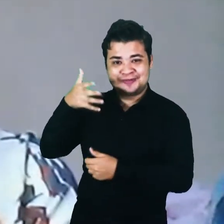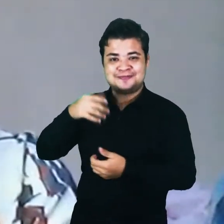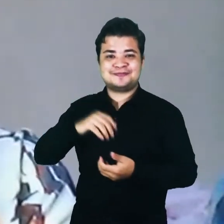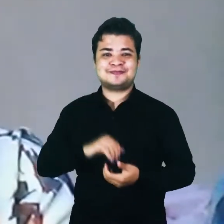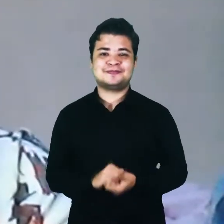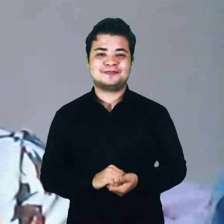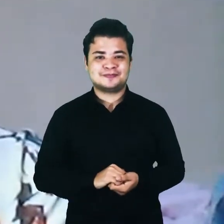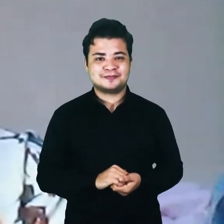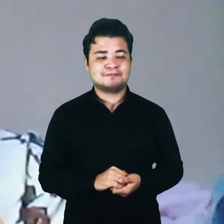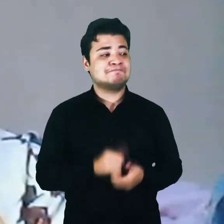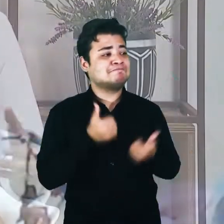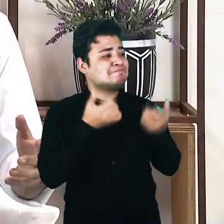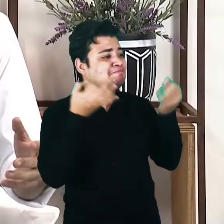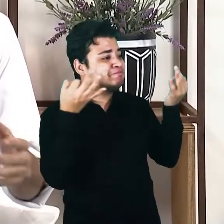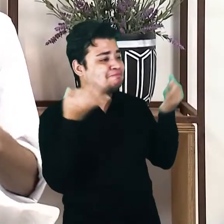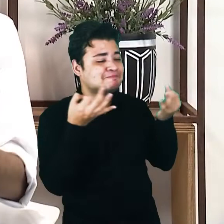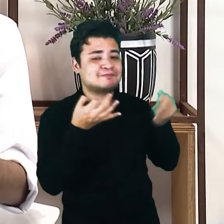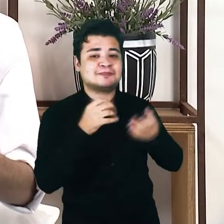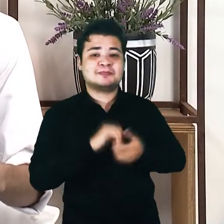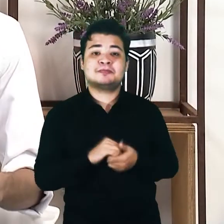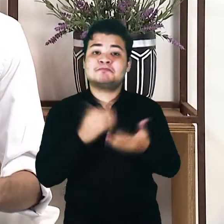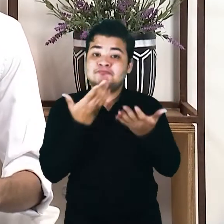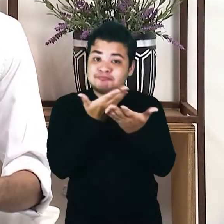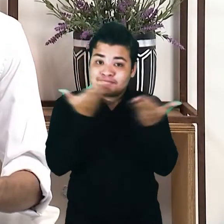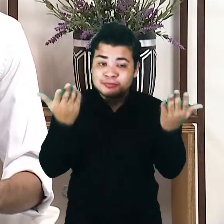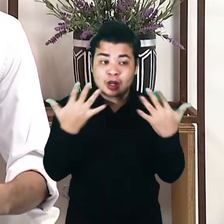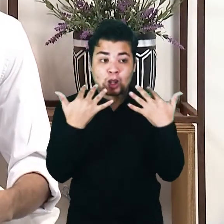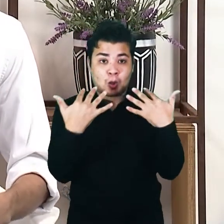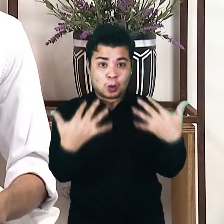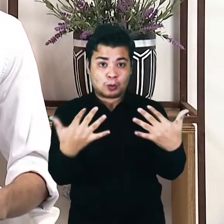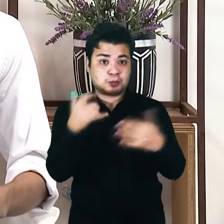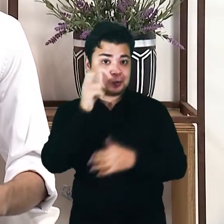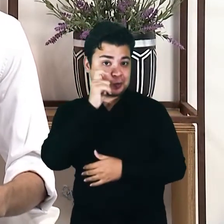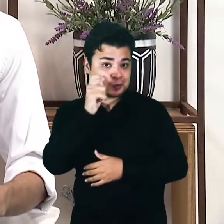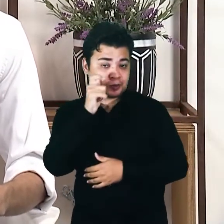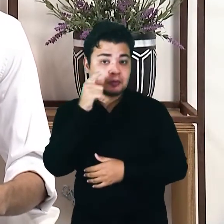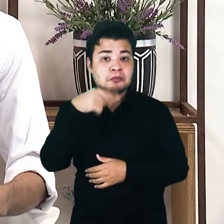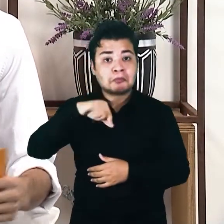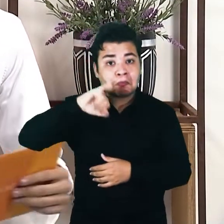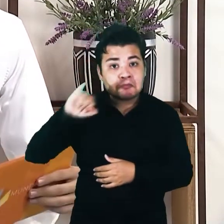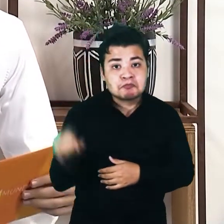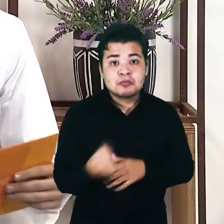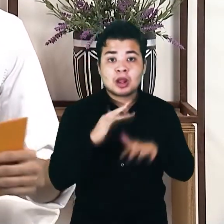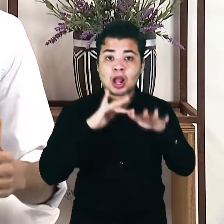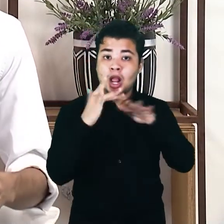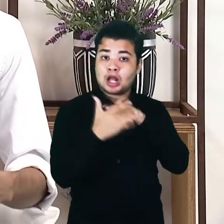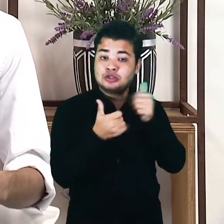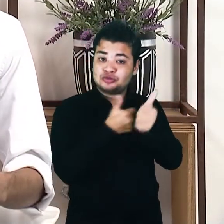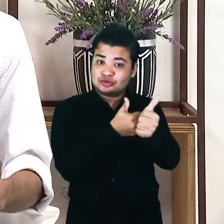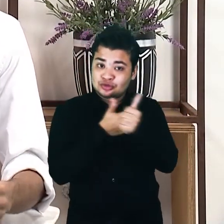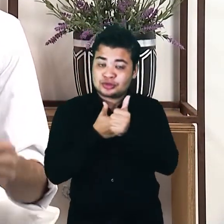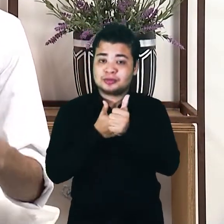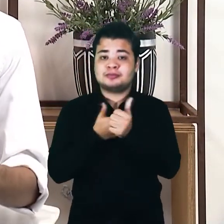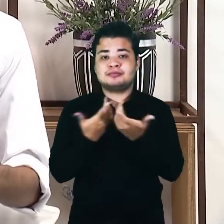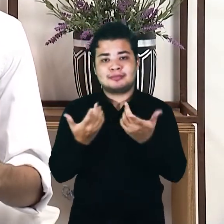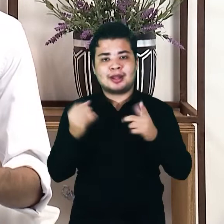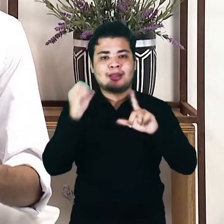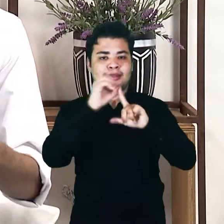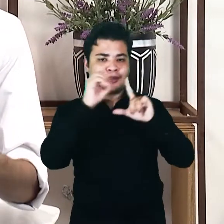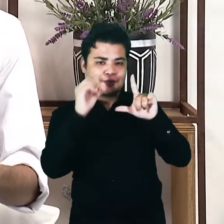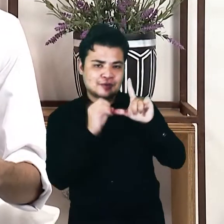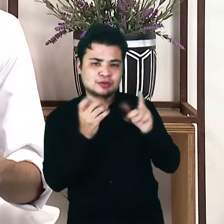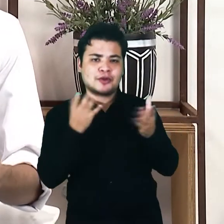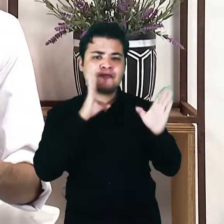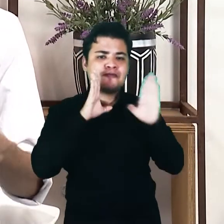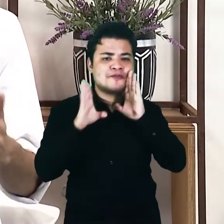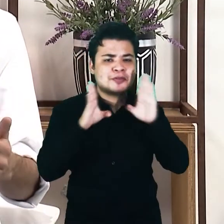fala. Perfeito. Bom, para você que nos acompanha, segue a gente nas redes sociais. Nós somos TV UFG no Facebook,